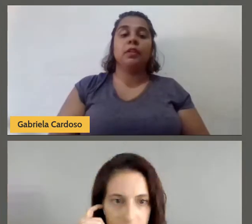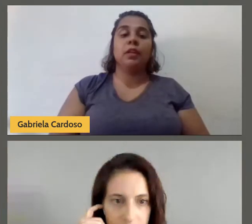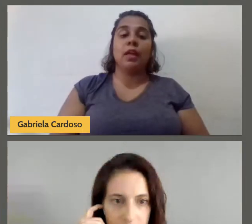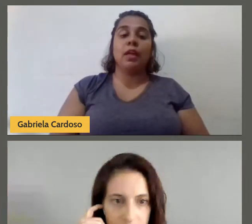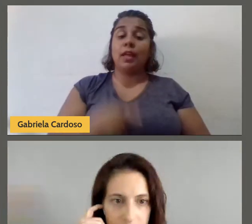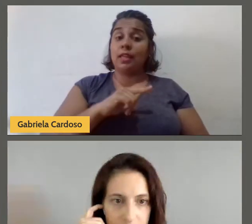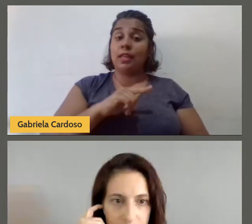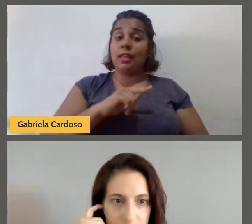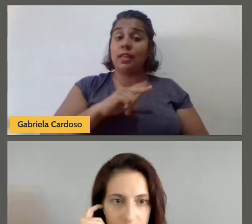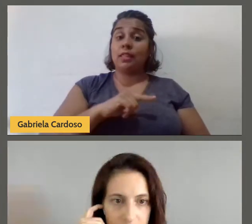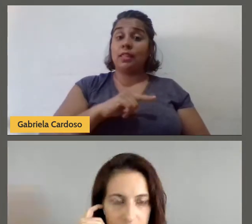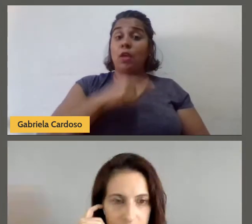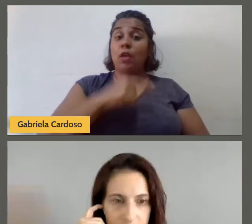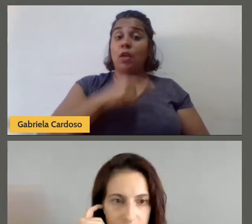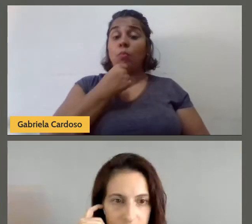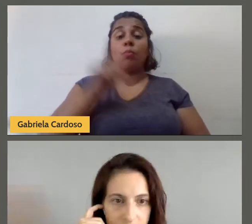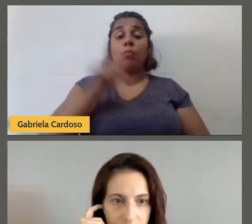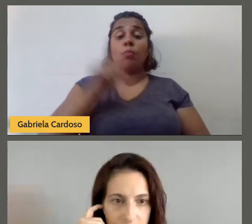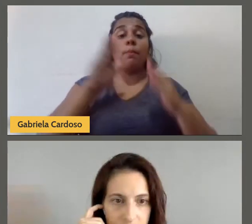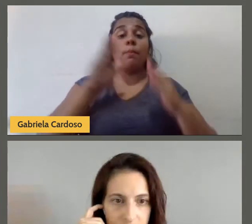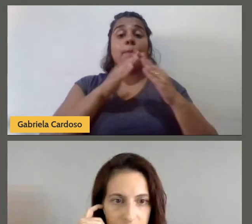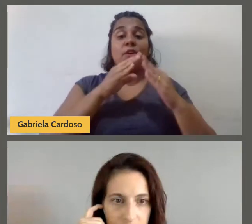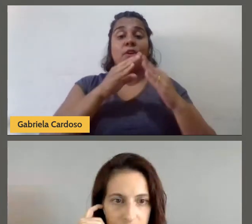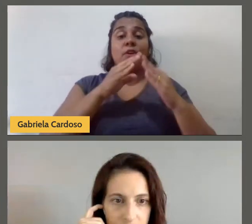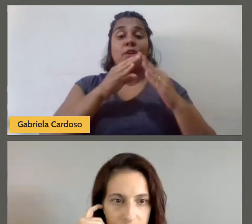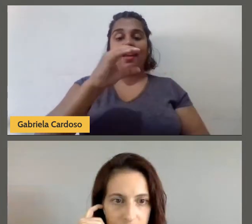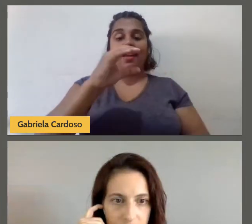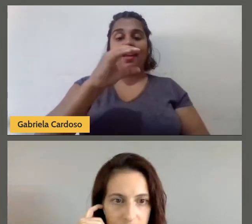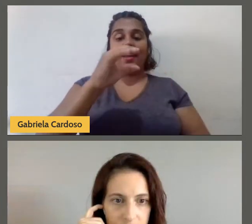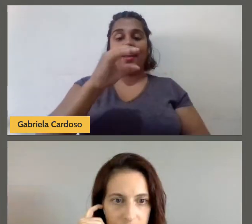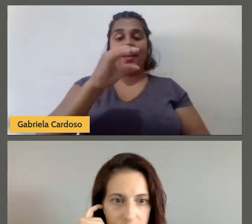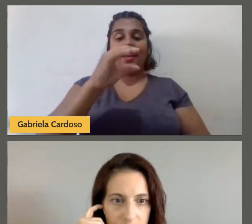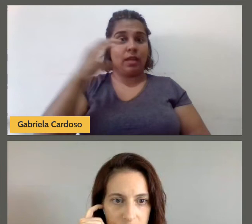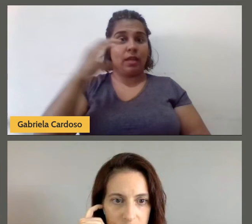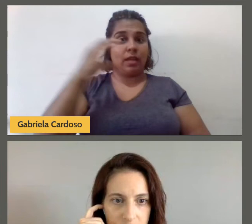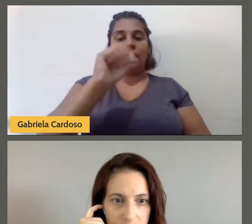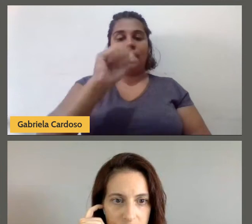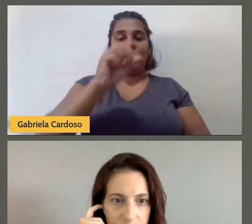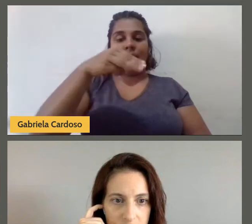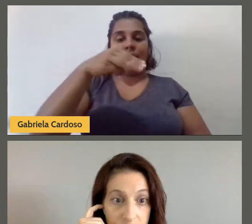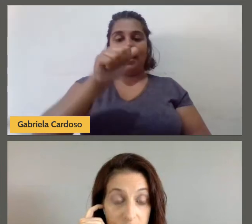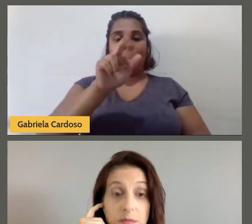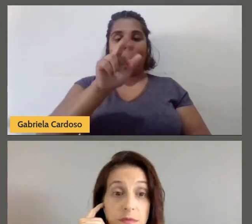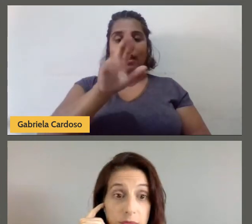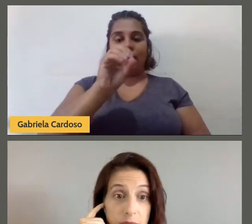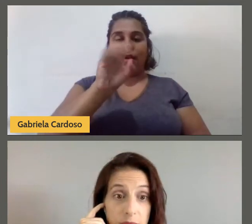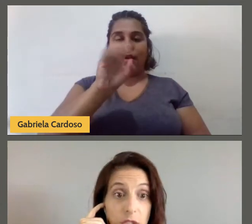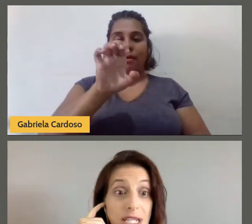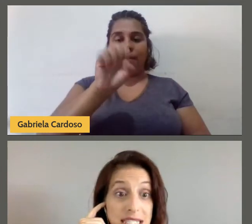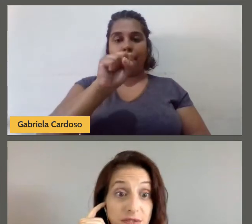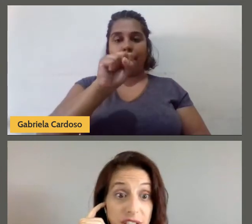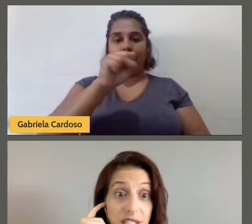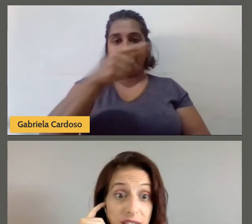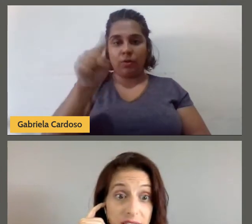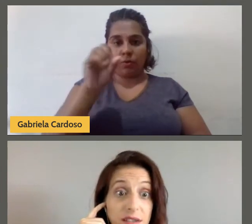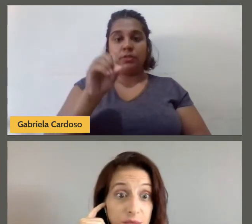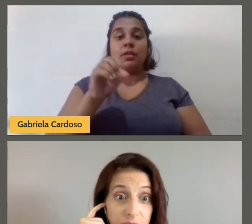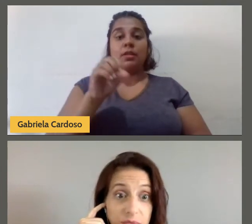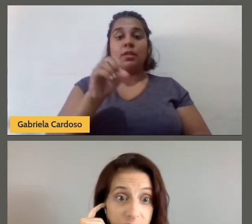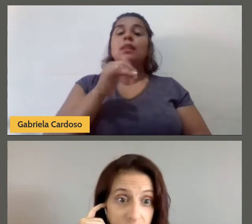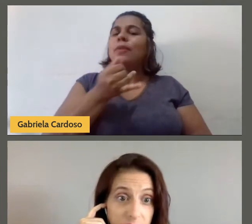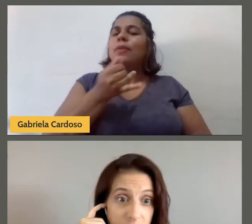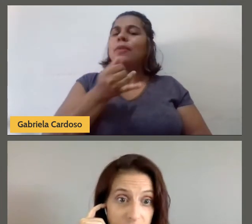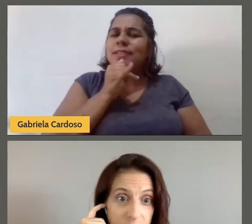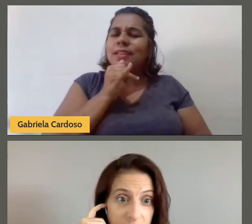encontrou ele mora no Brasil há 4 anos, e até hoje não fala português, e aí você fica pensando, como é que uma pessoa que está no Brasil há